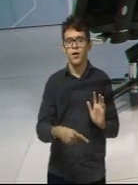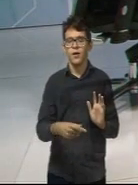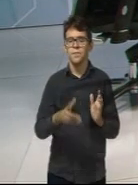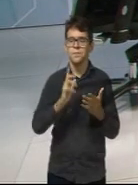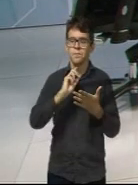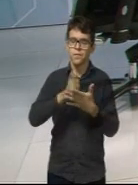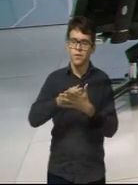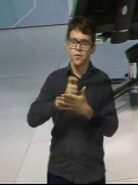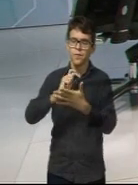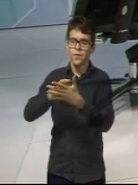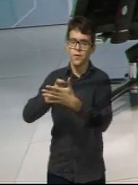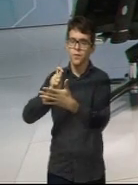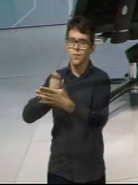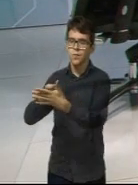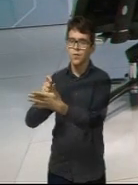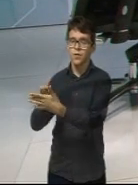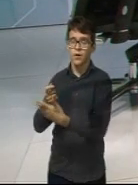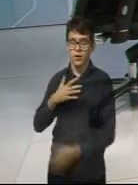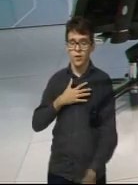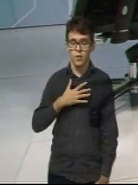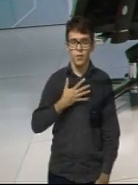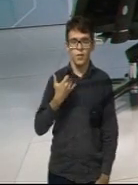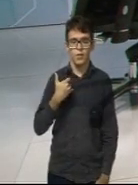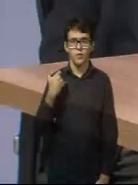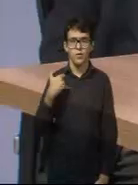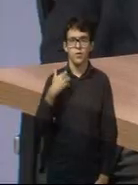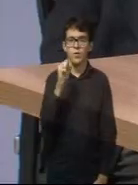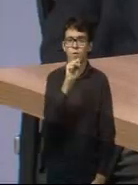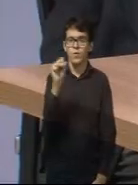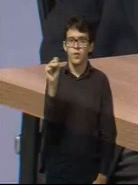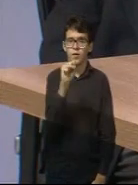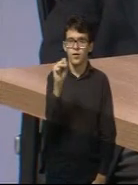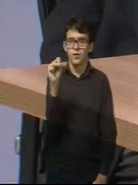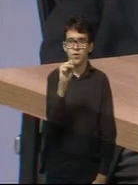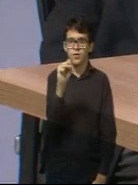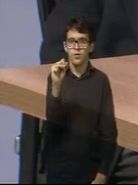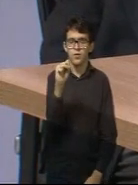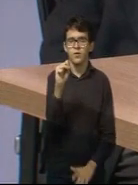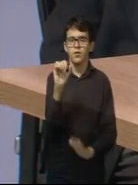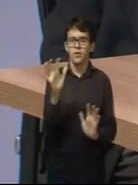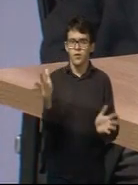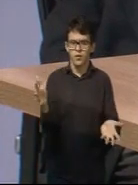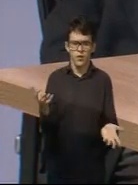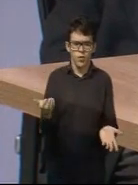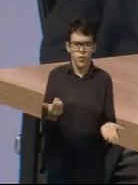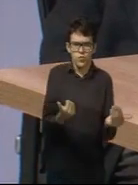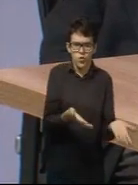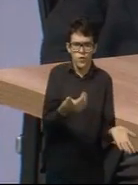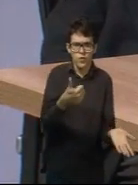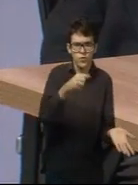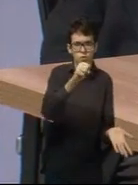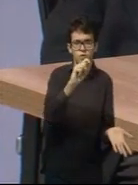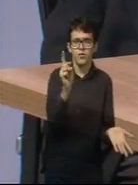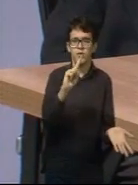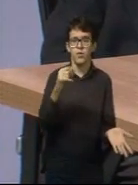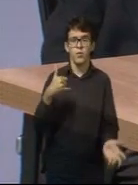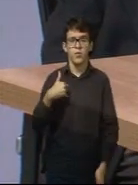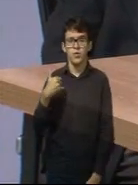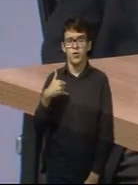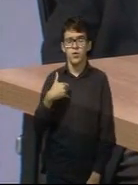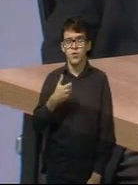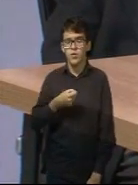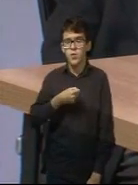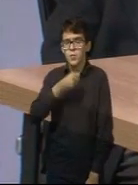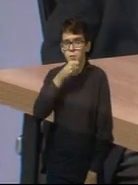tal. Eu estou com 88 anos, doutor. Eu não estou com 18 anos. E como eu, tem muitos ainda,